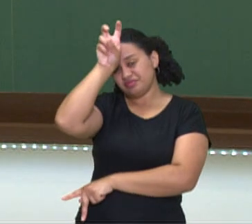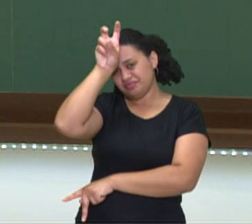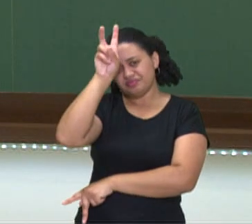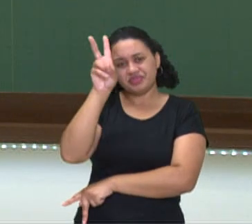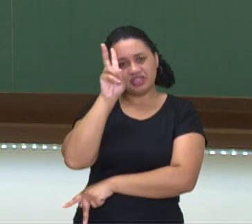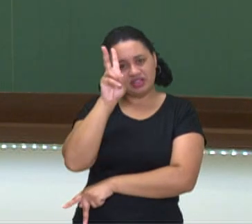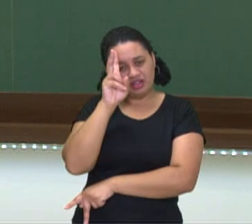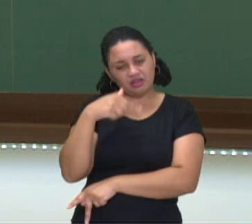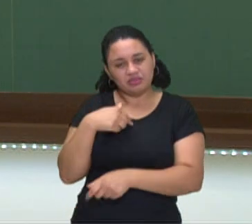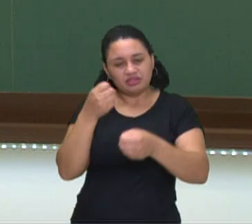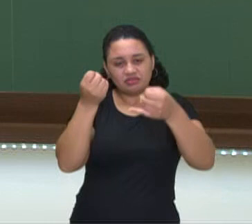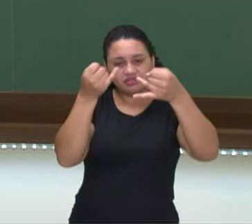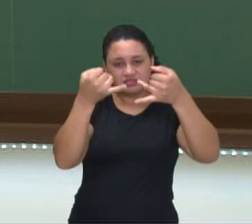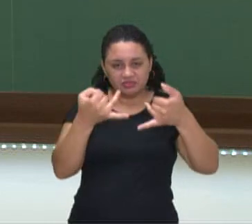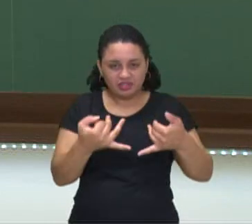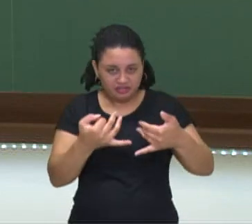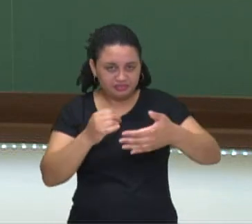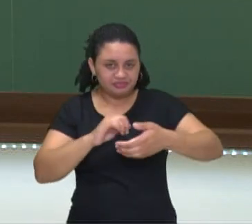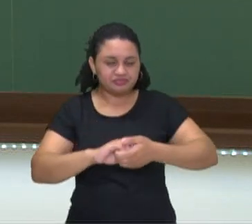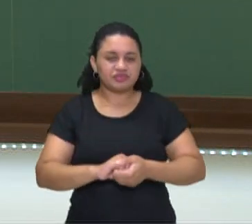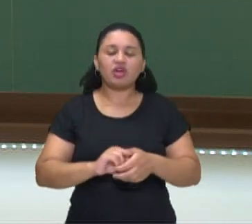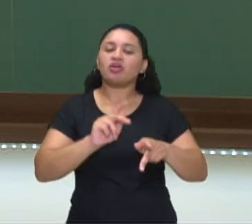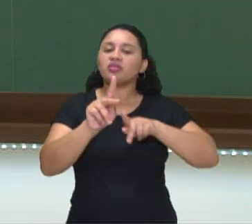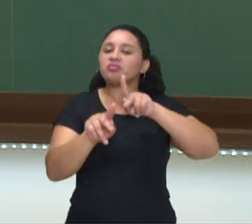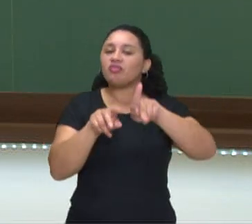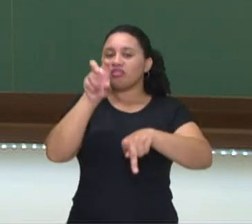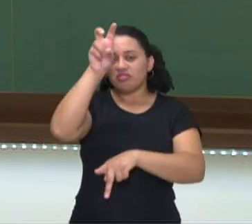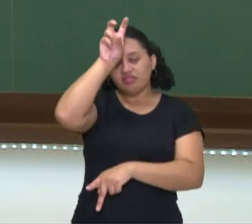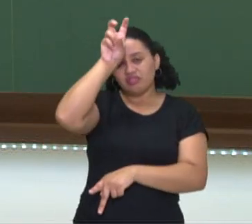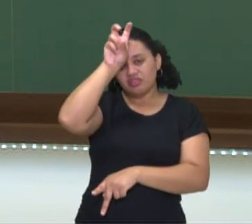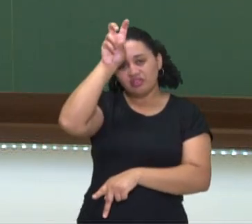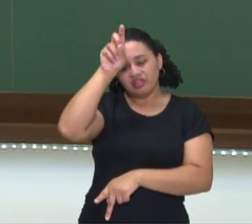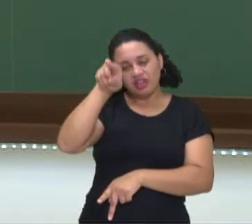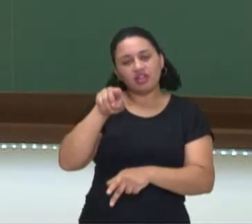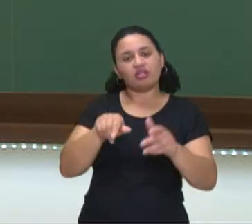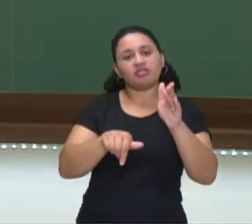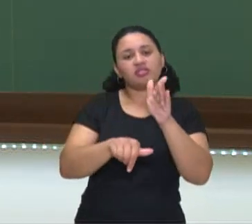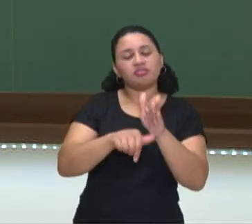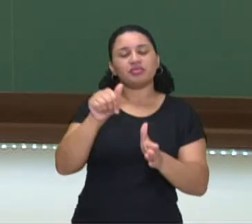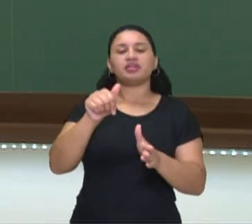Lembram que eu falei para você? Os egípcios foram os